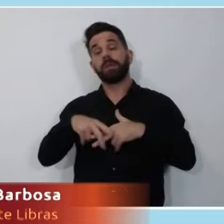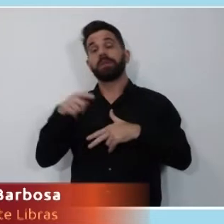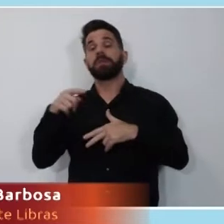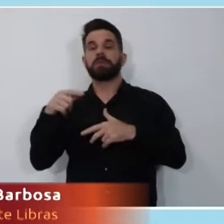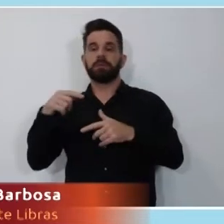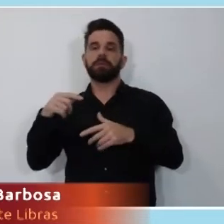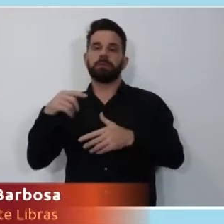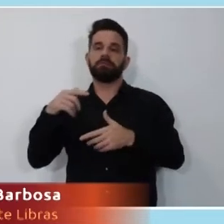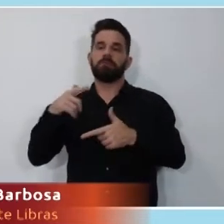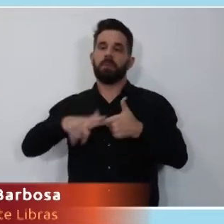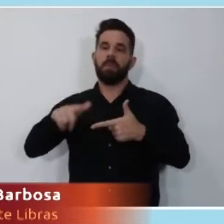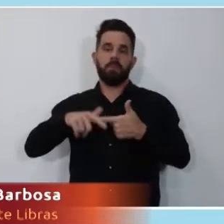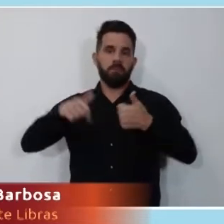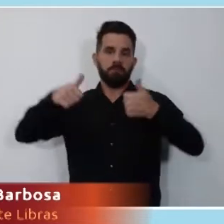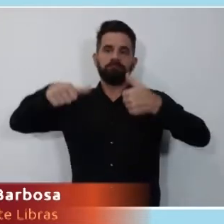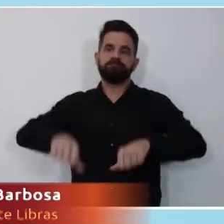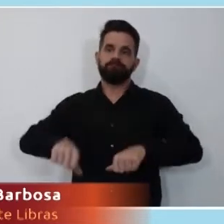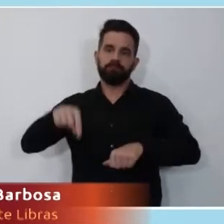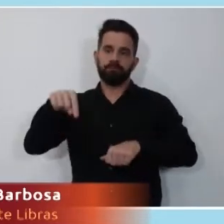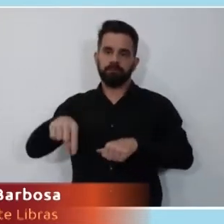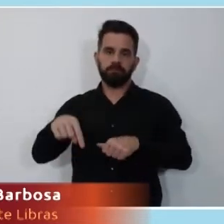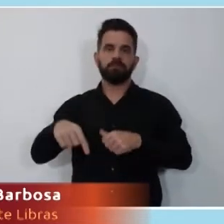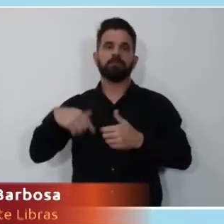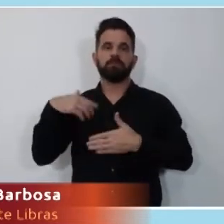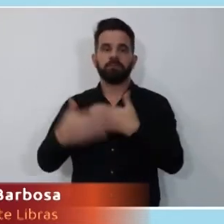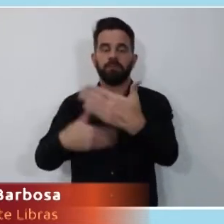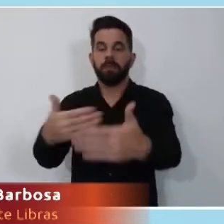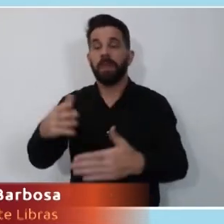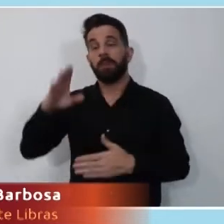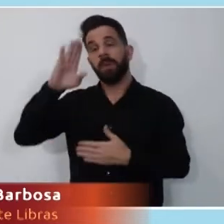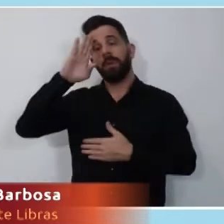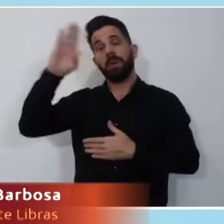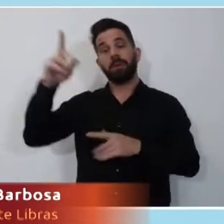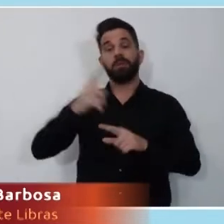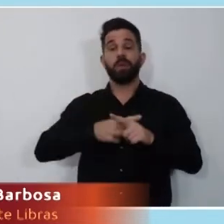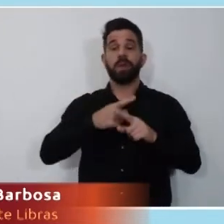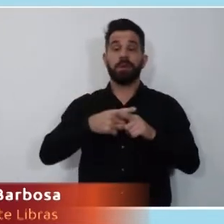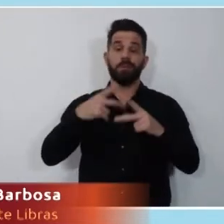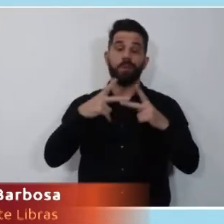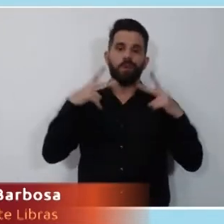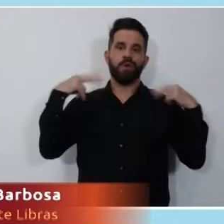viária a causa de que os motoristas não estão sendo organizados no trânsito, né?